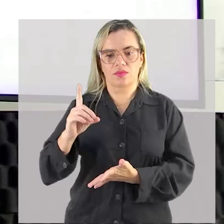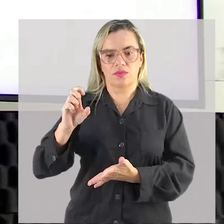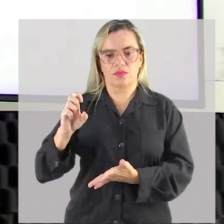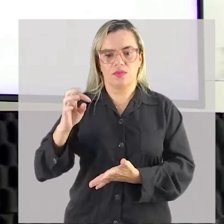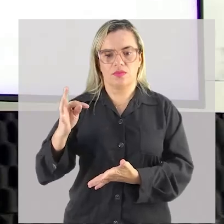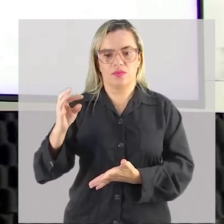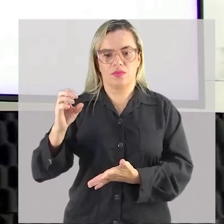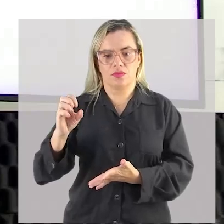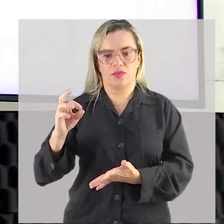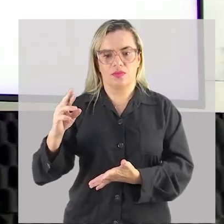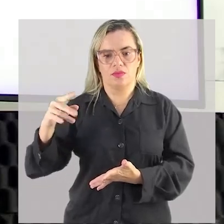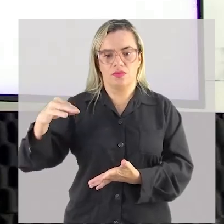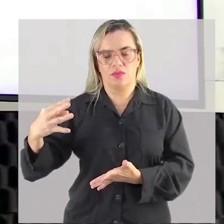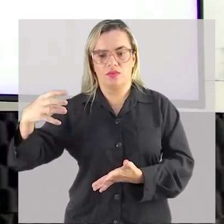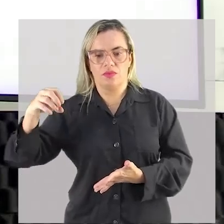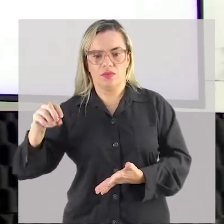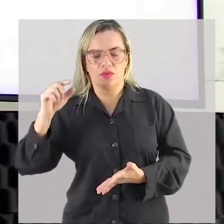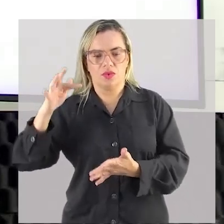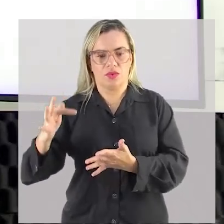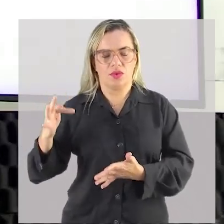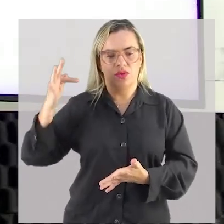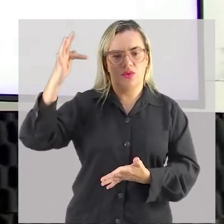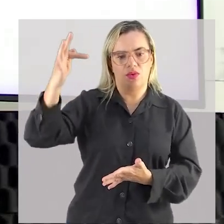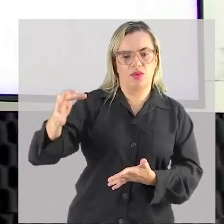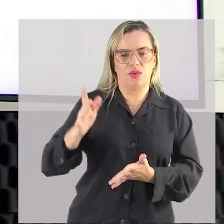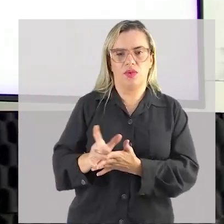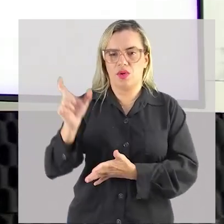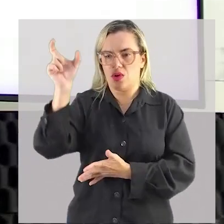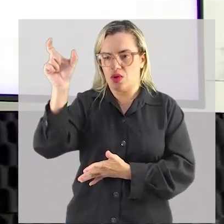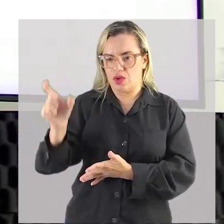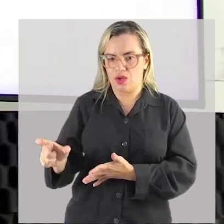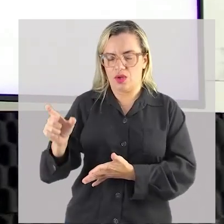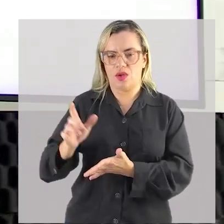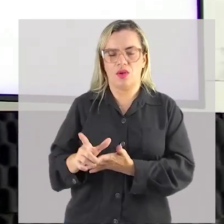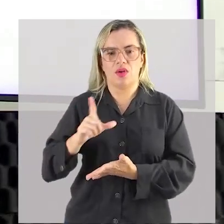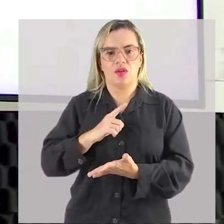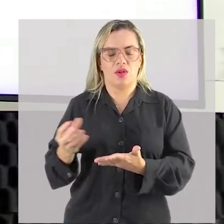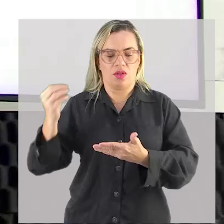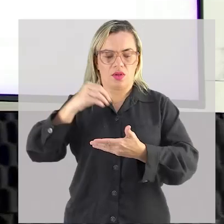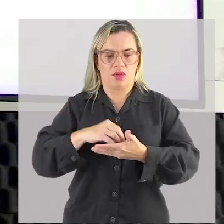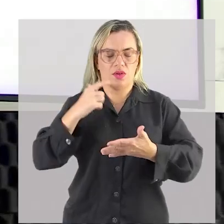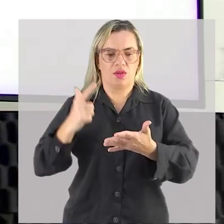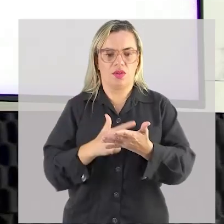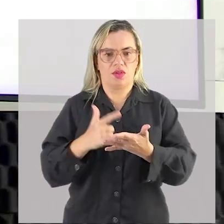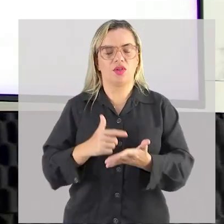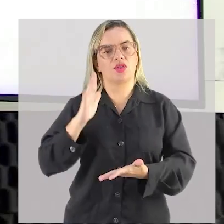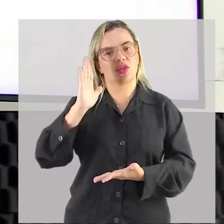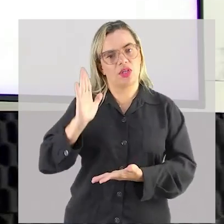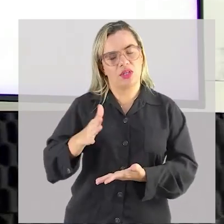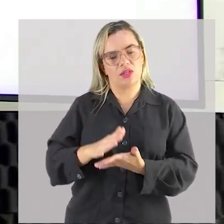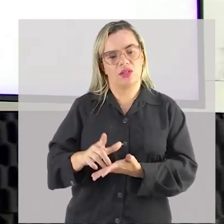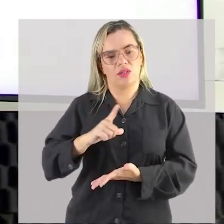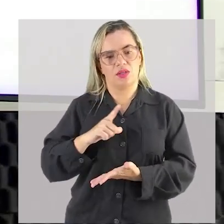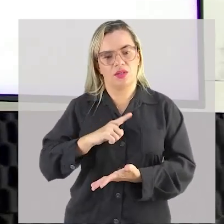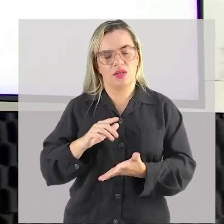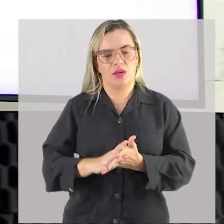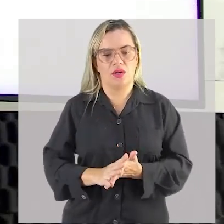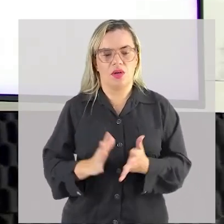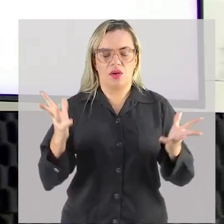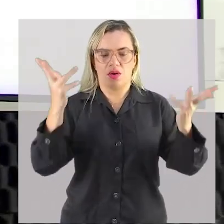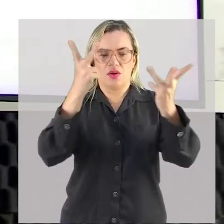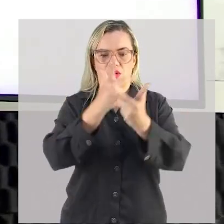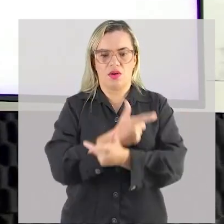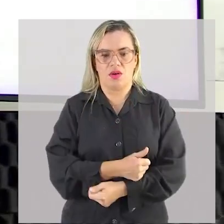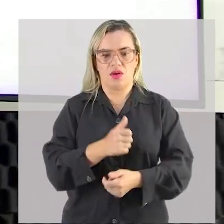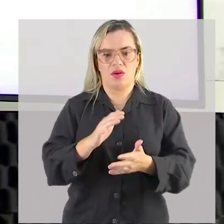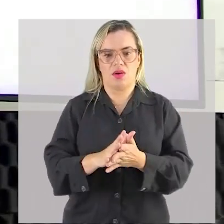determinismo ou seja um destino dos personagens já está determinado Tá certo e essa obra é maravilhosa o